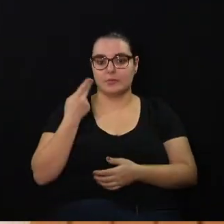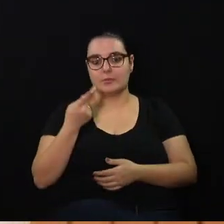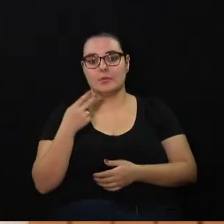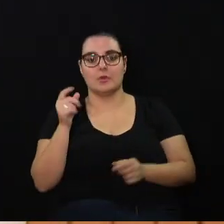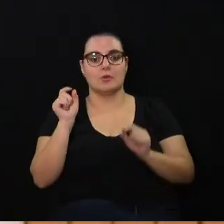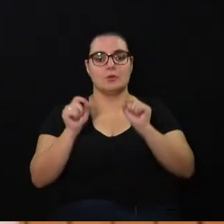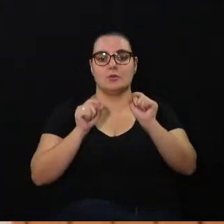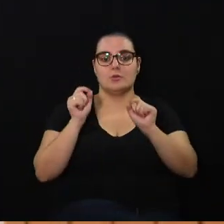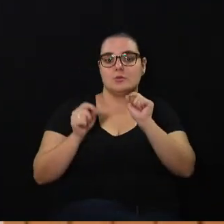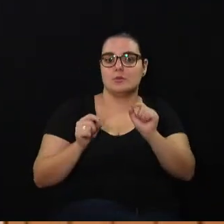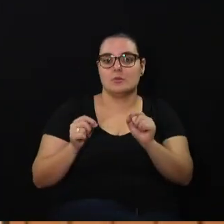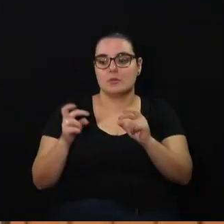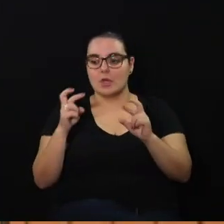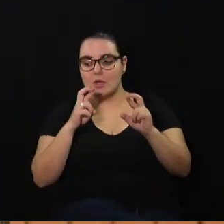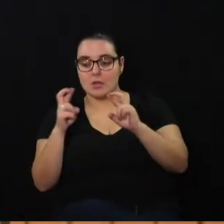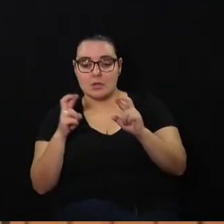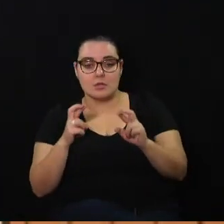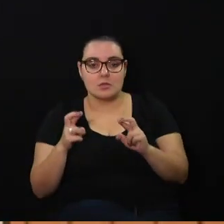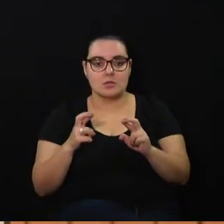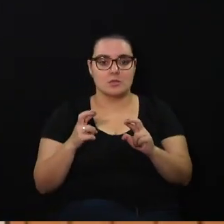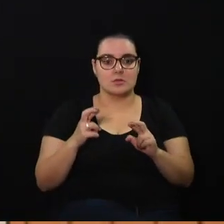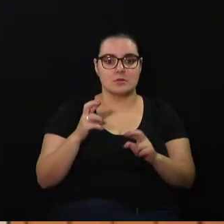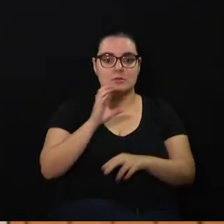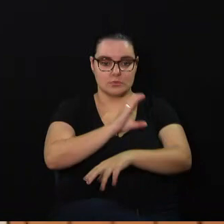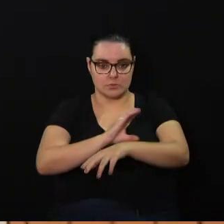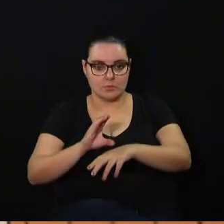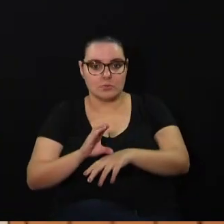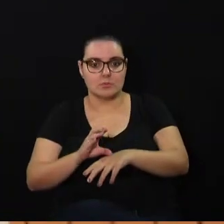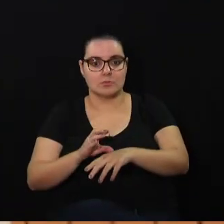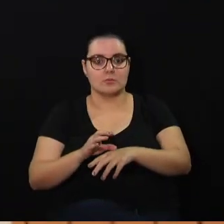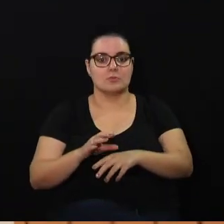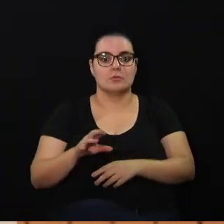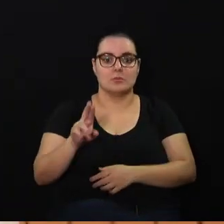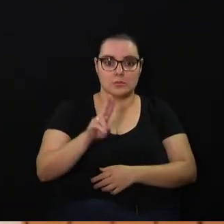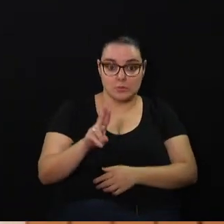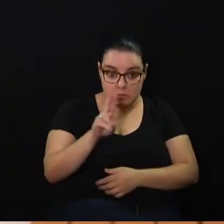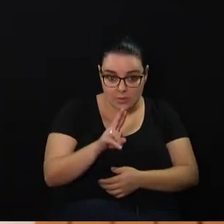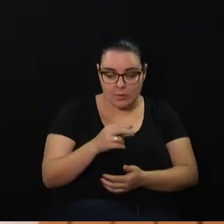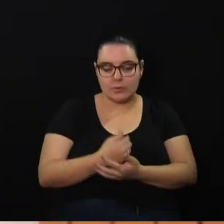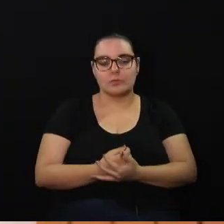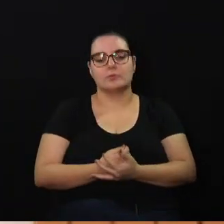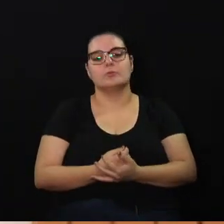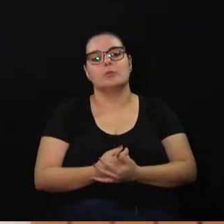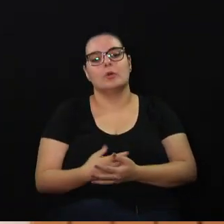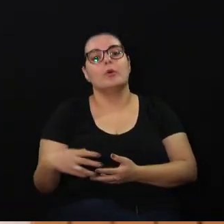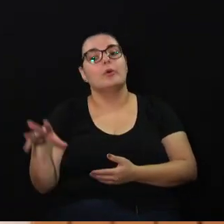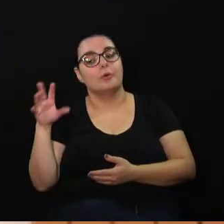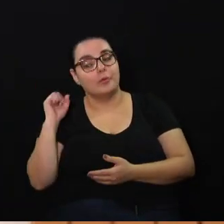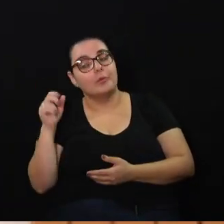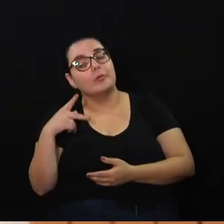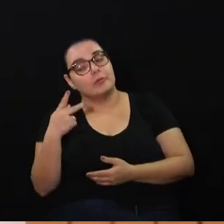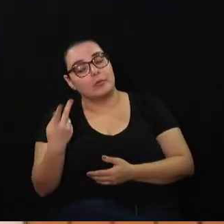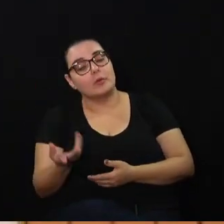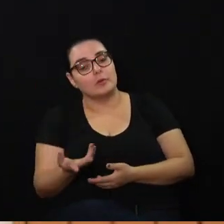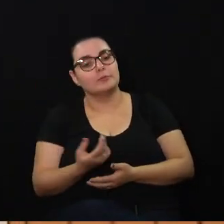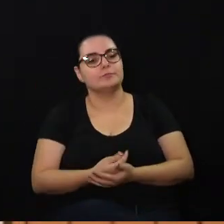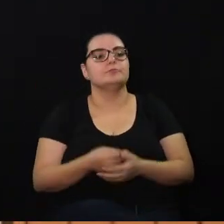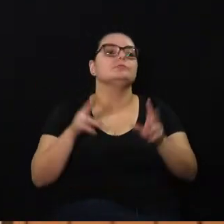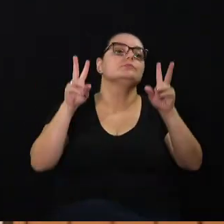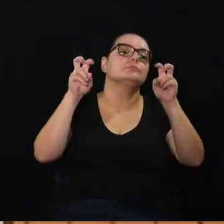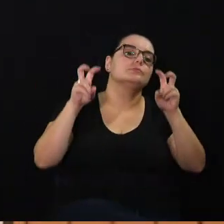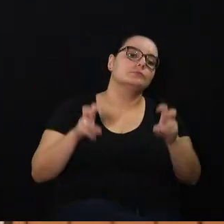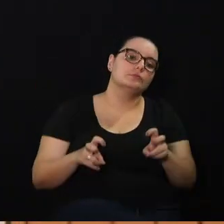que é a análise do comportamento aplicada que você já deve ter ouvido falar bastante por aí né que é um assunto bem